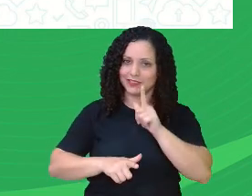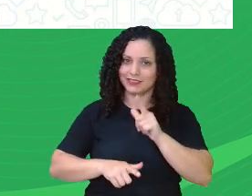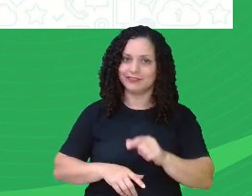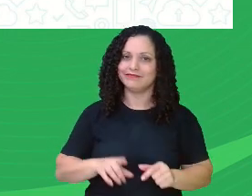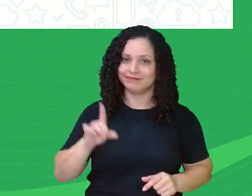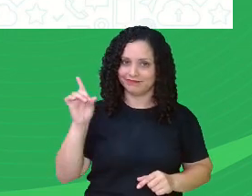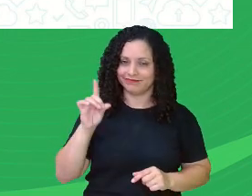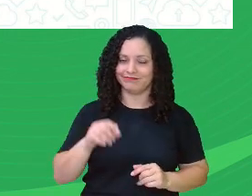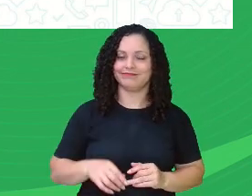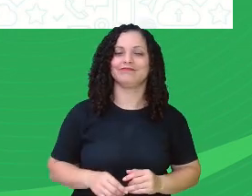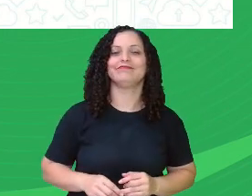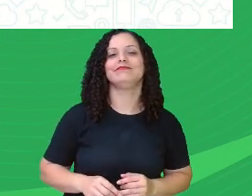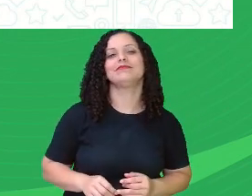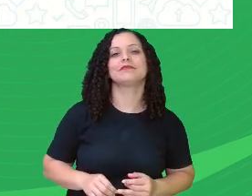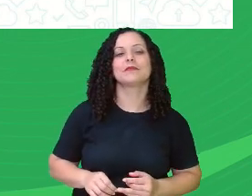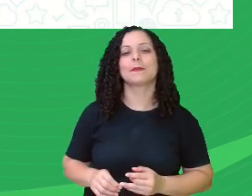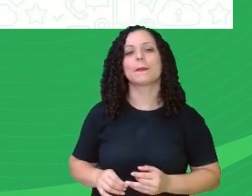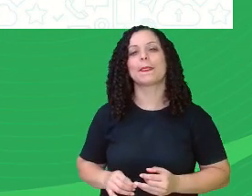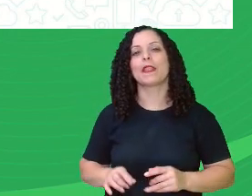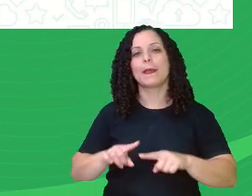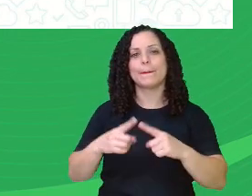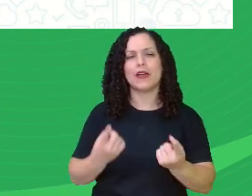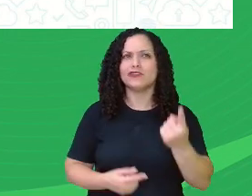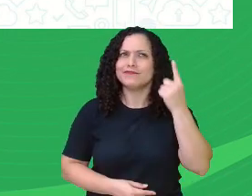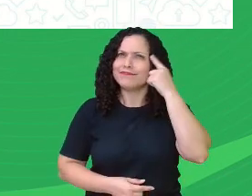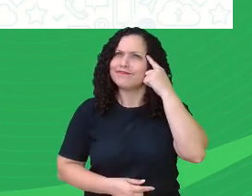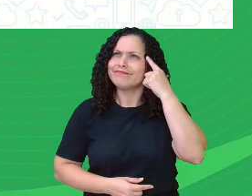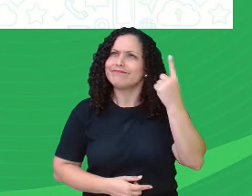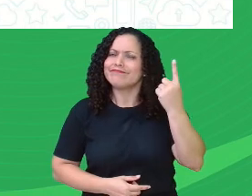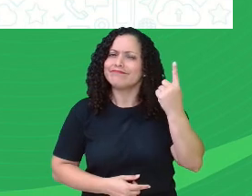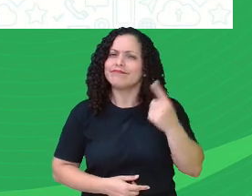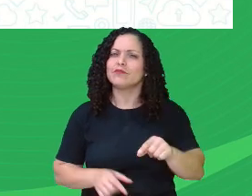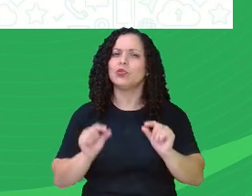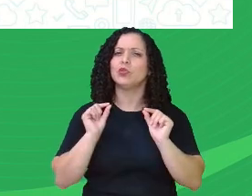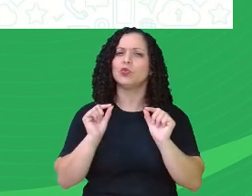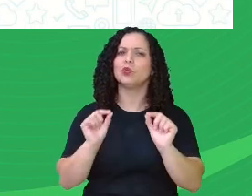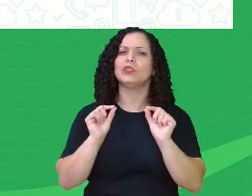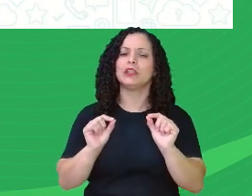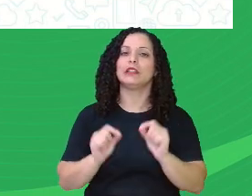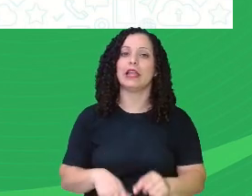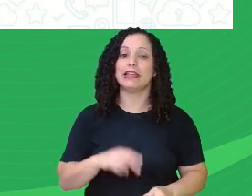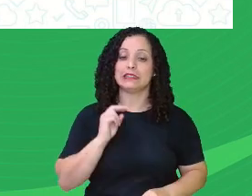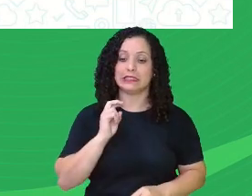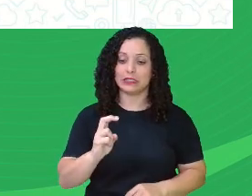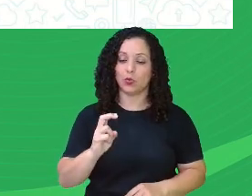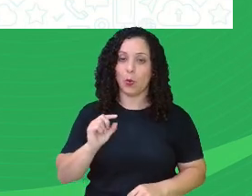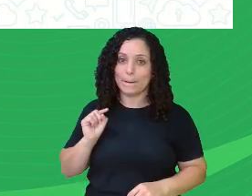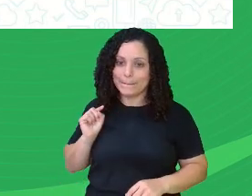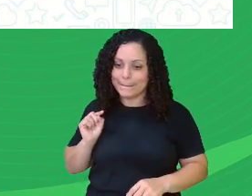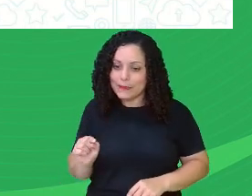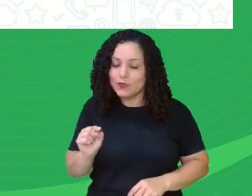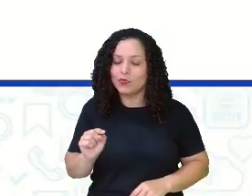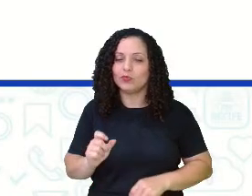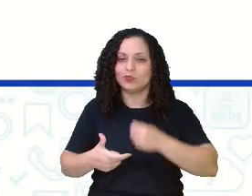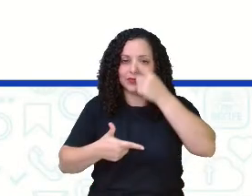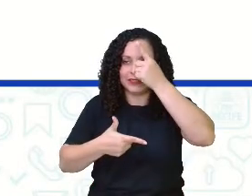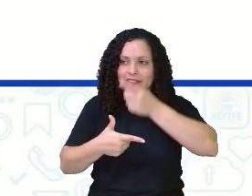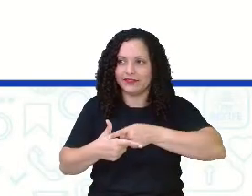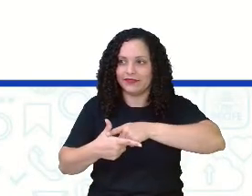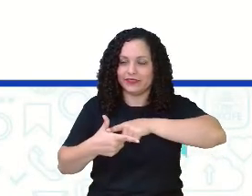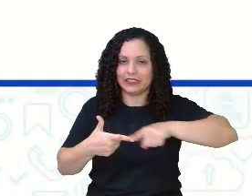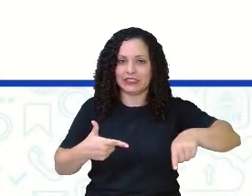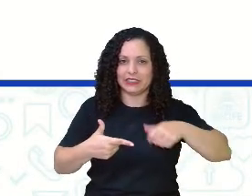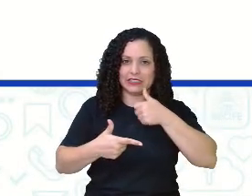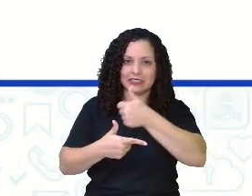aí de 125. Aí o mesmo raciocínio que eu fiz antes. Eu vou pegar os 5.000 e dividir por